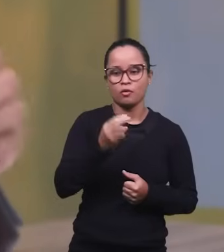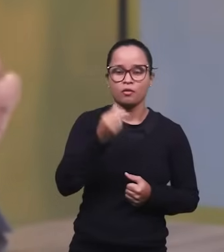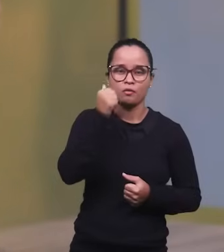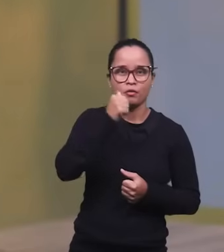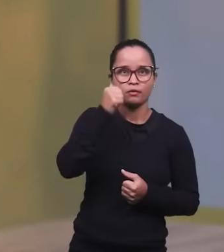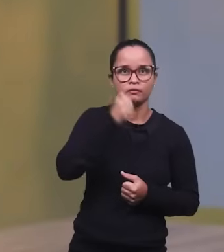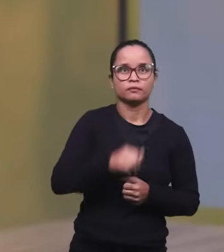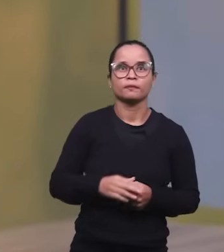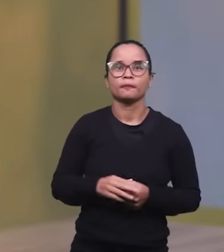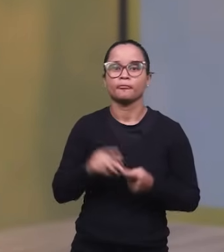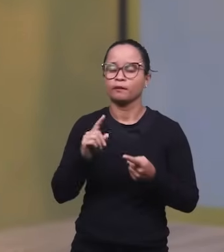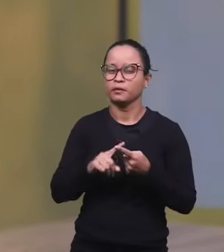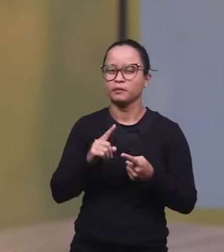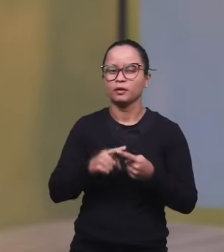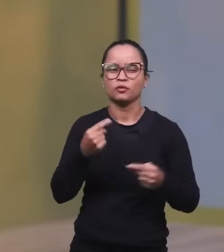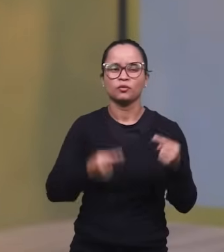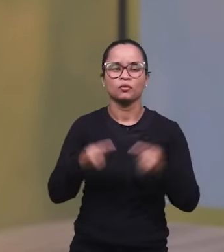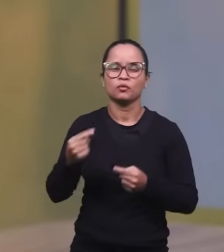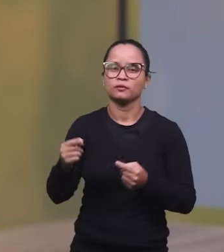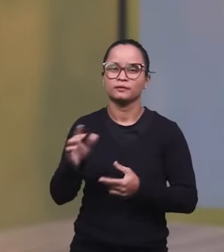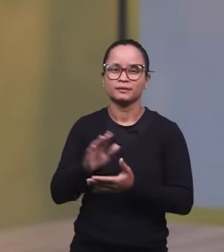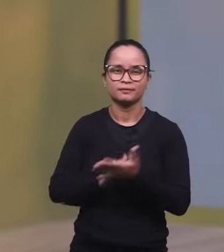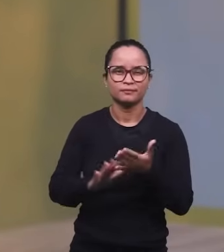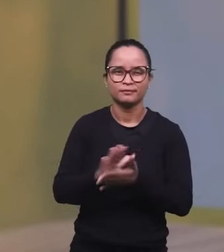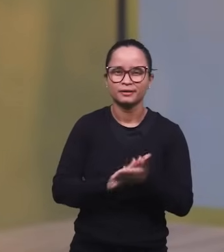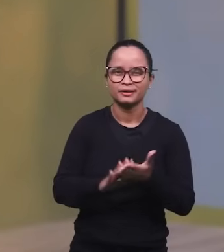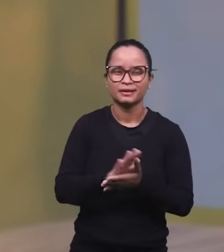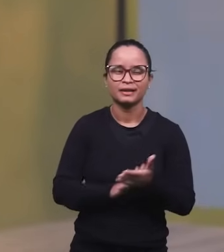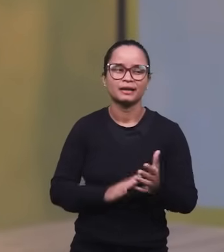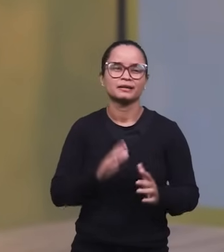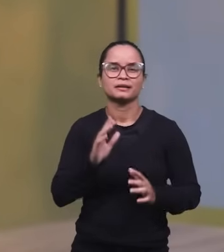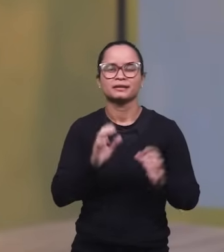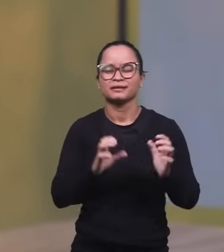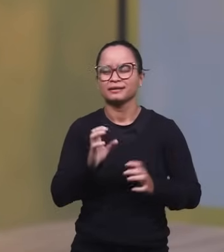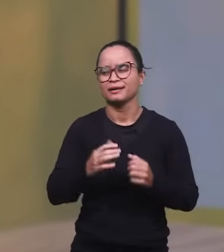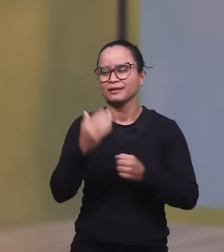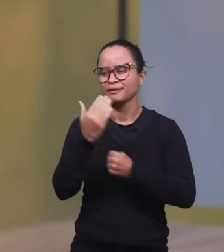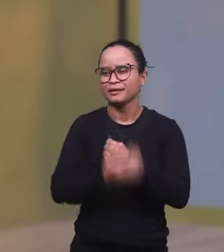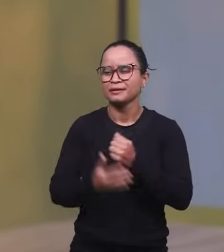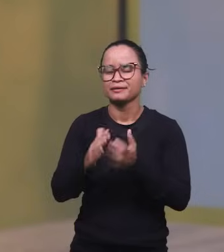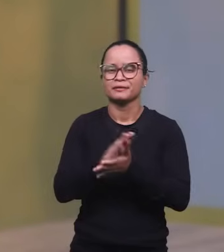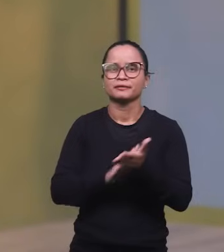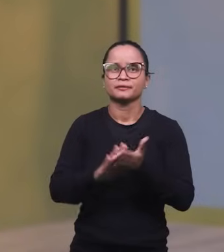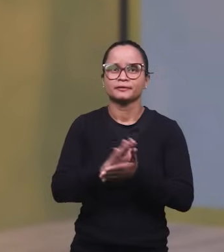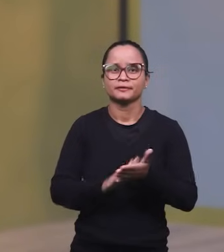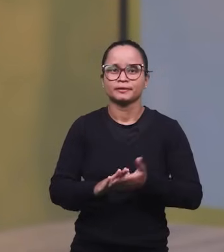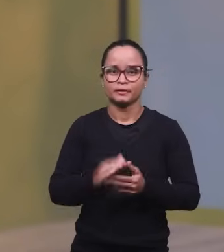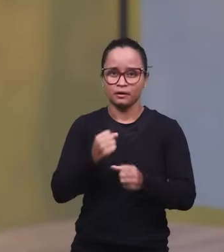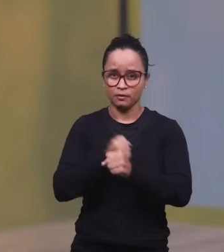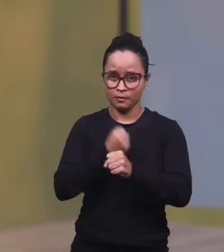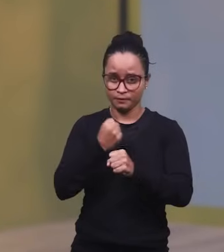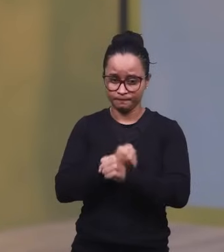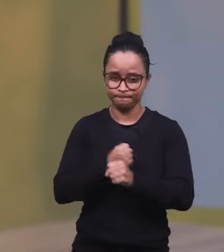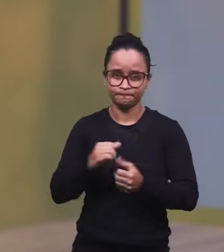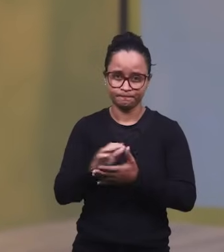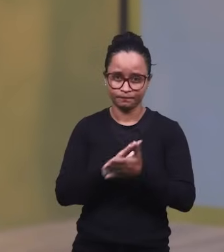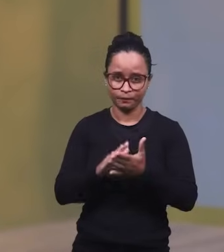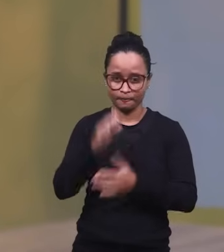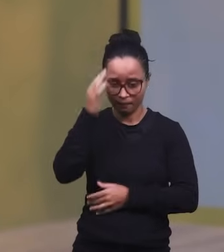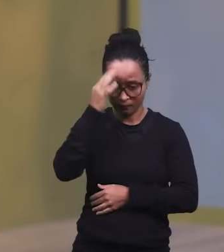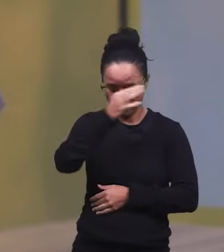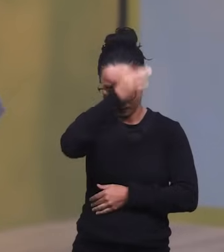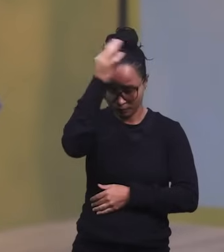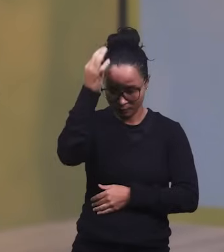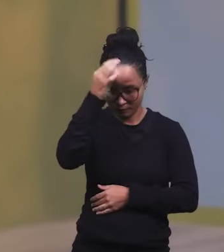mulher, mas o primeiro ponto, não discuta, não bate boca, não tenta defender. Alguns querem, vou defender a obra, não a